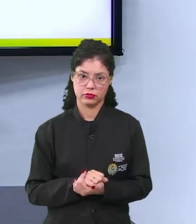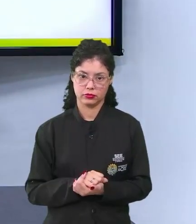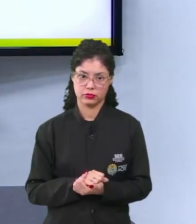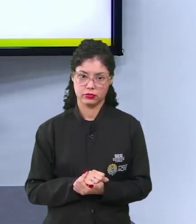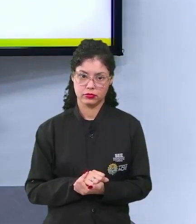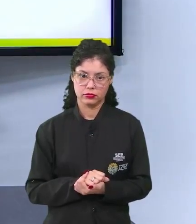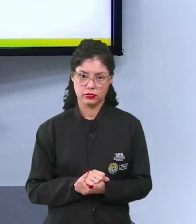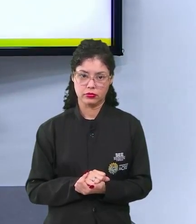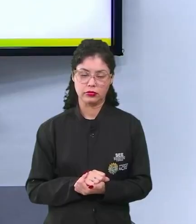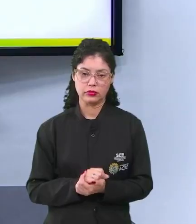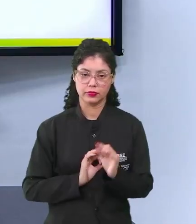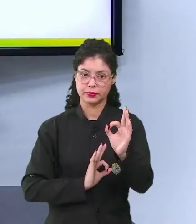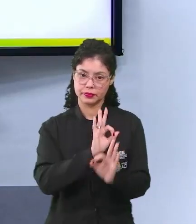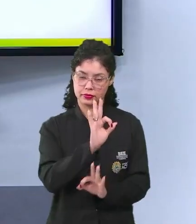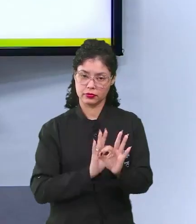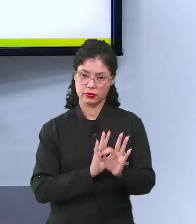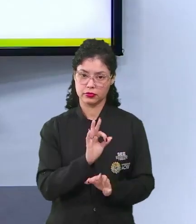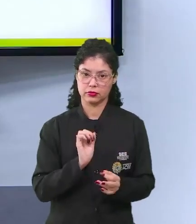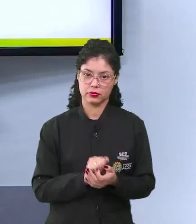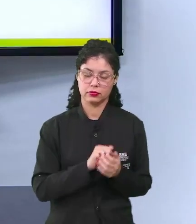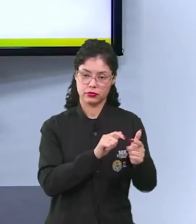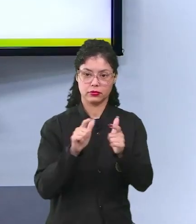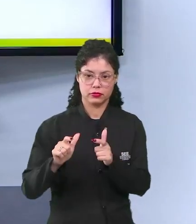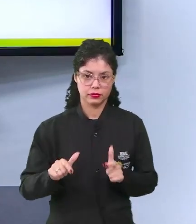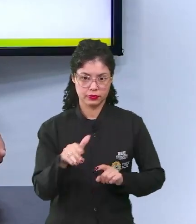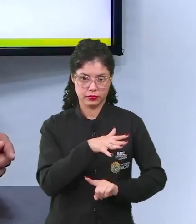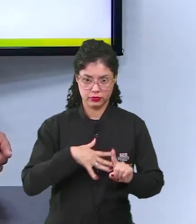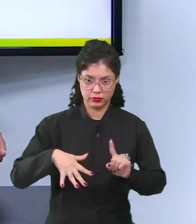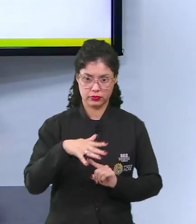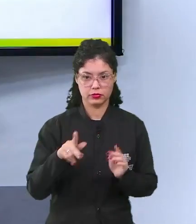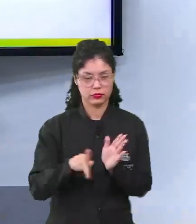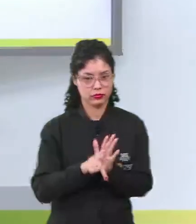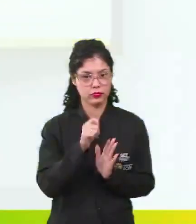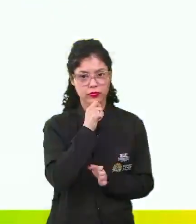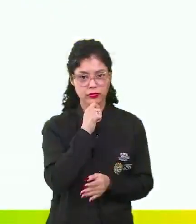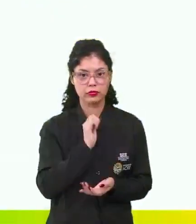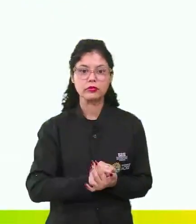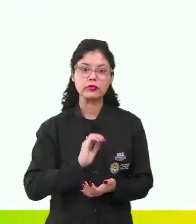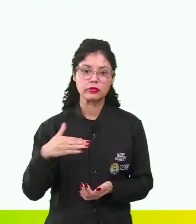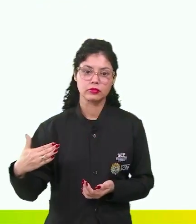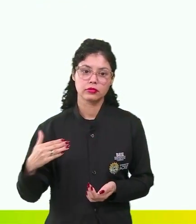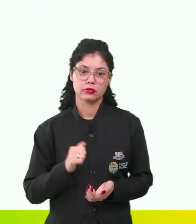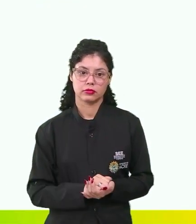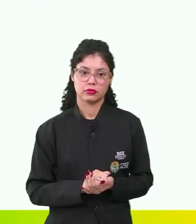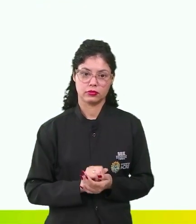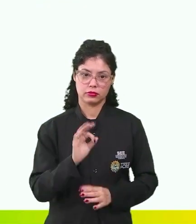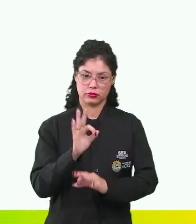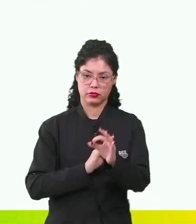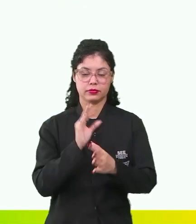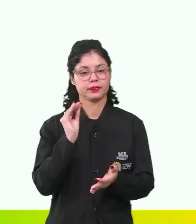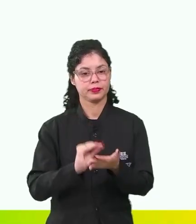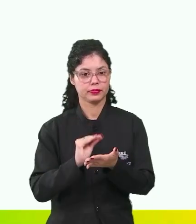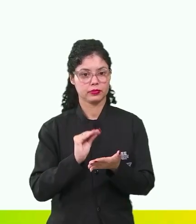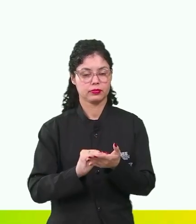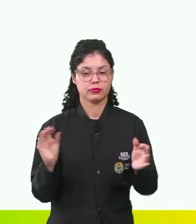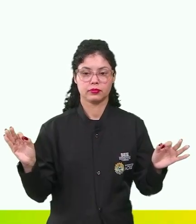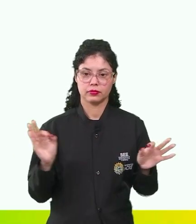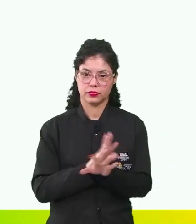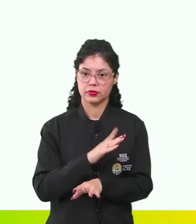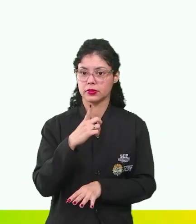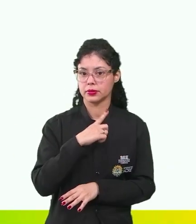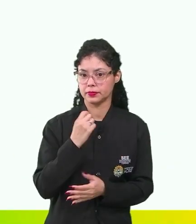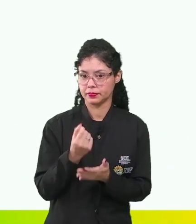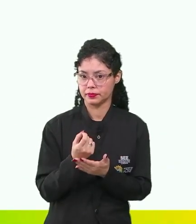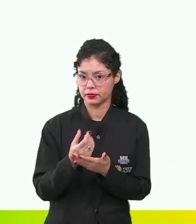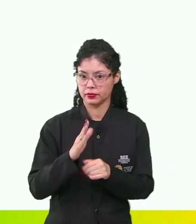coisas. Organize seu ambiente e rotina. Quando as coisas estão desorganizadas, a gente tende a